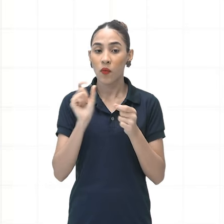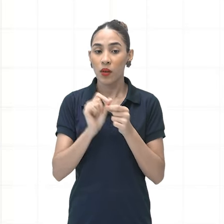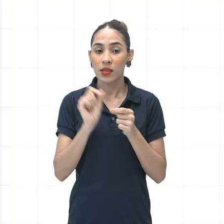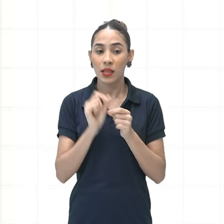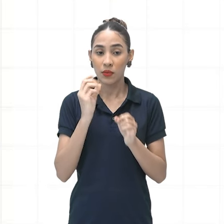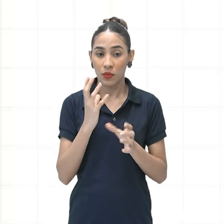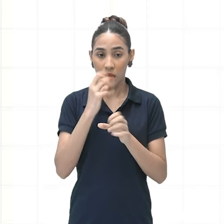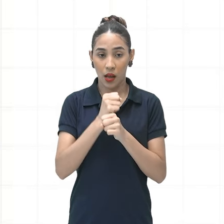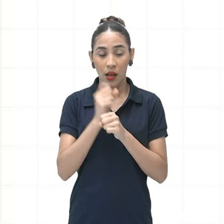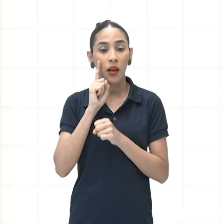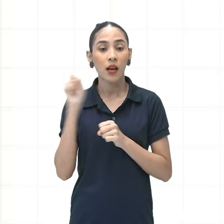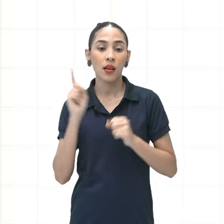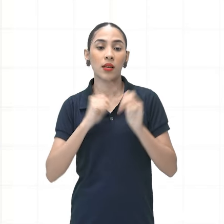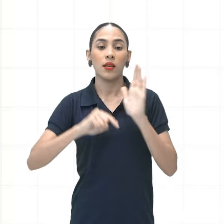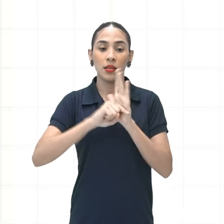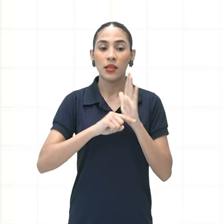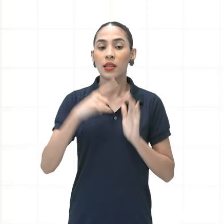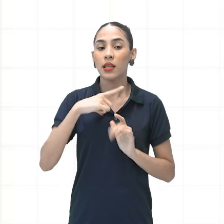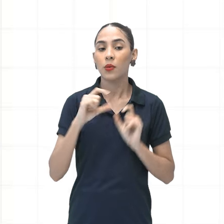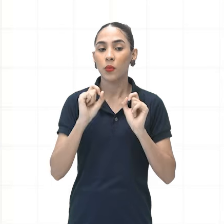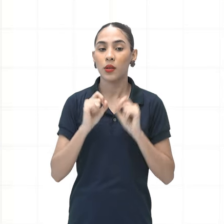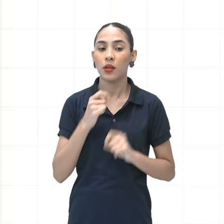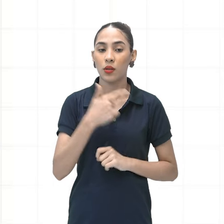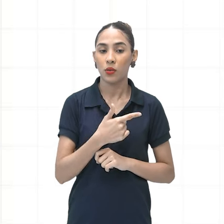conta de subtração, a gente tem aí